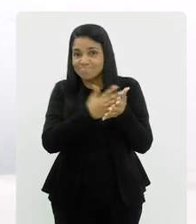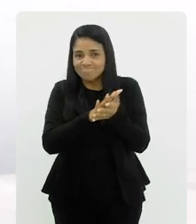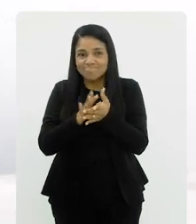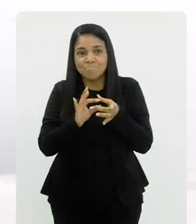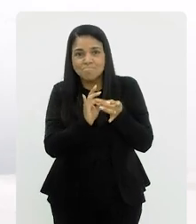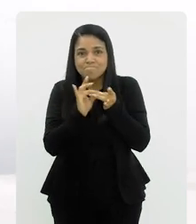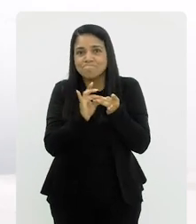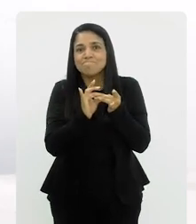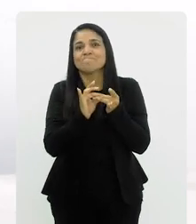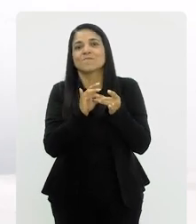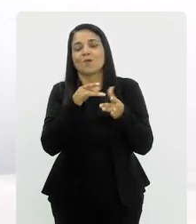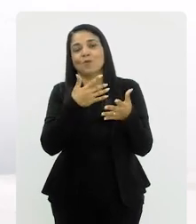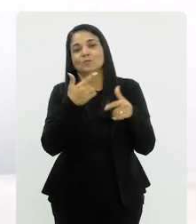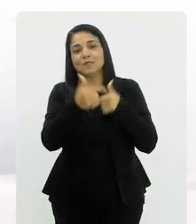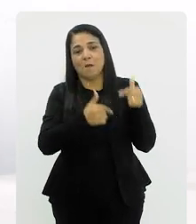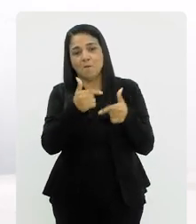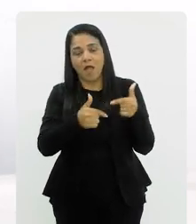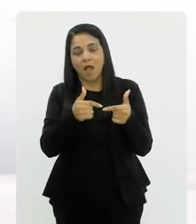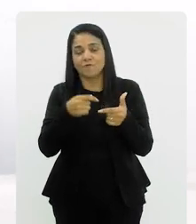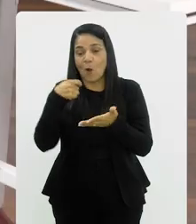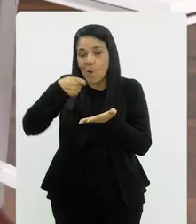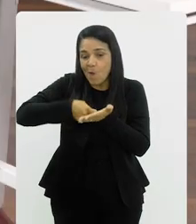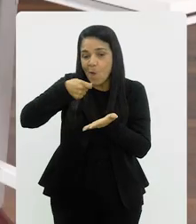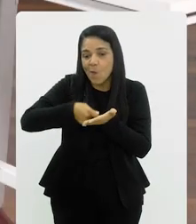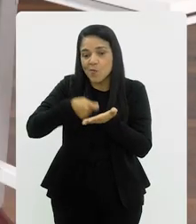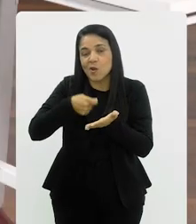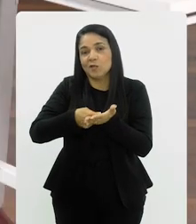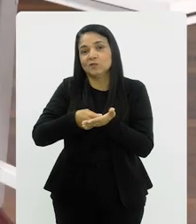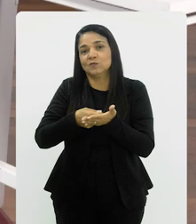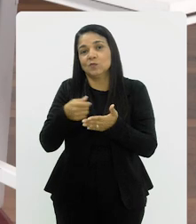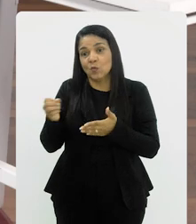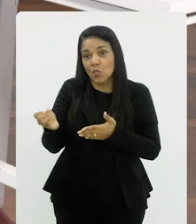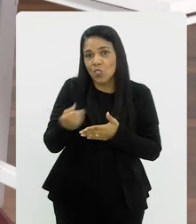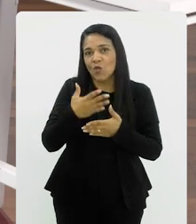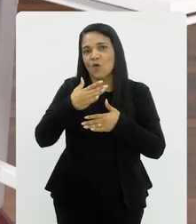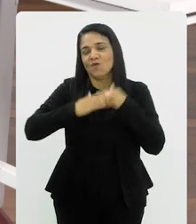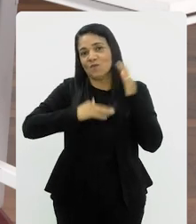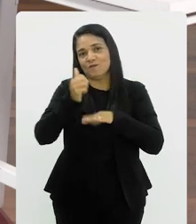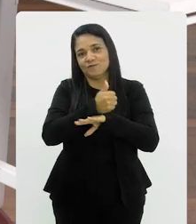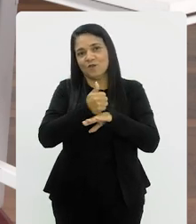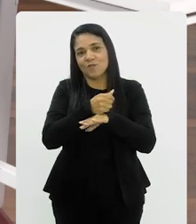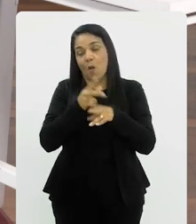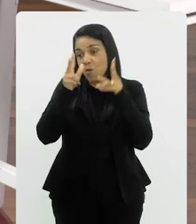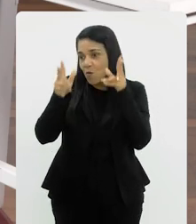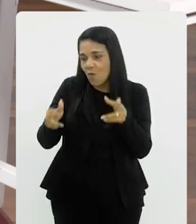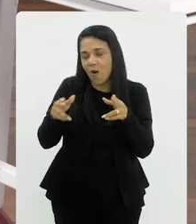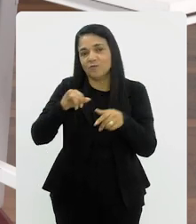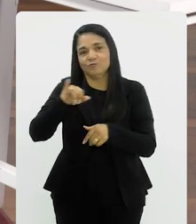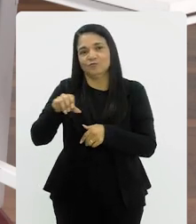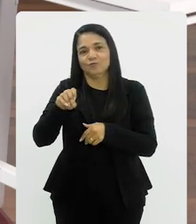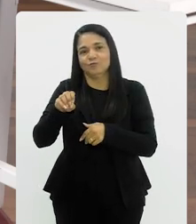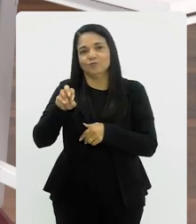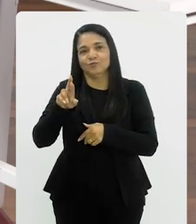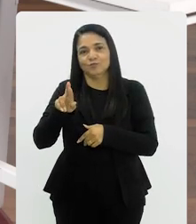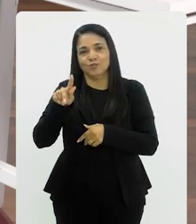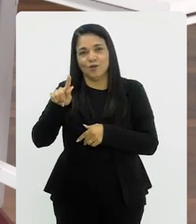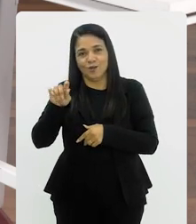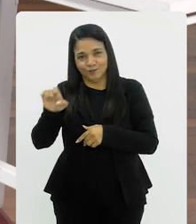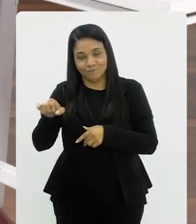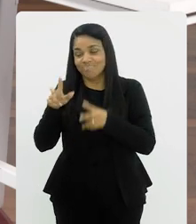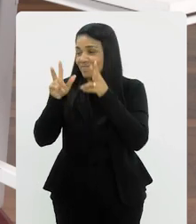tanto ao trabalho do profissional que ela não consegue se reconectar. Ela começa a cobrar o próximo carnavalesco que haja como o Jorge agia.